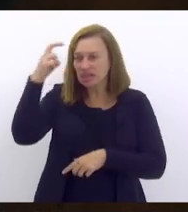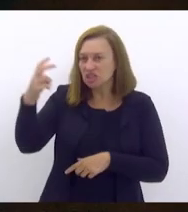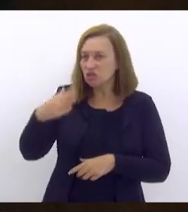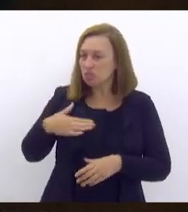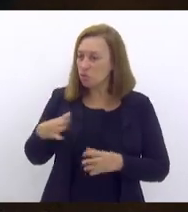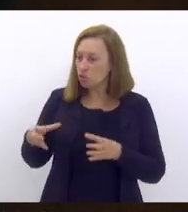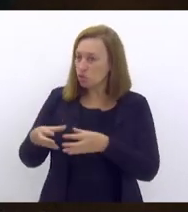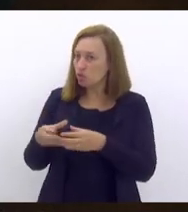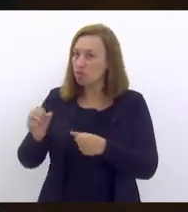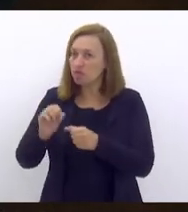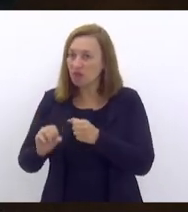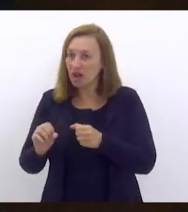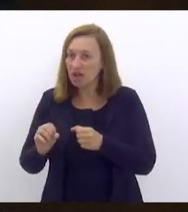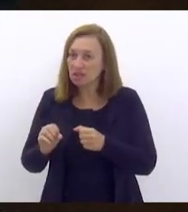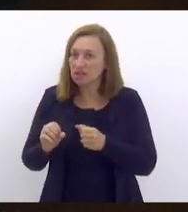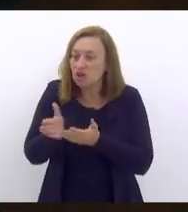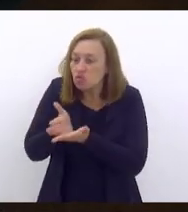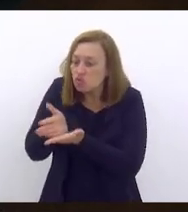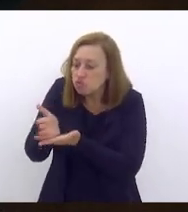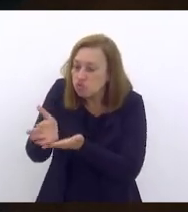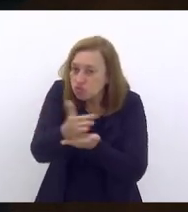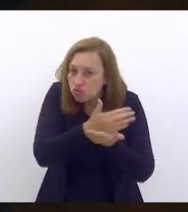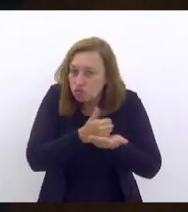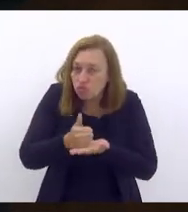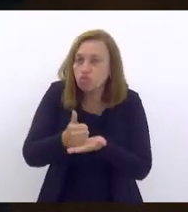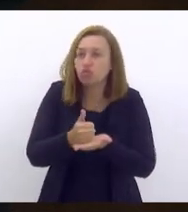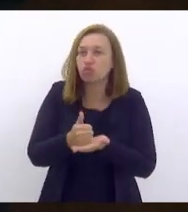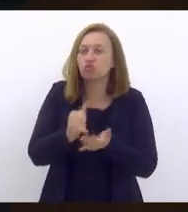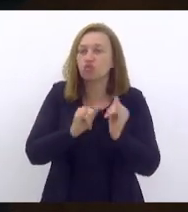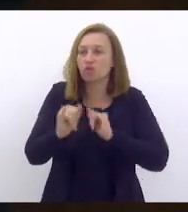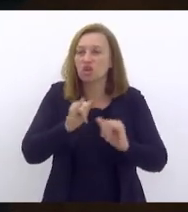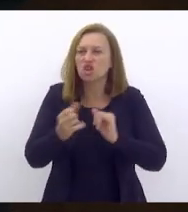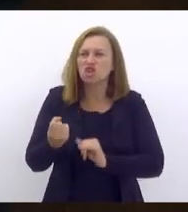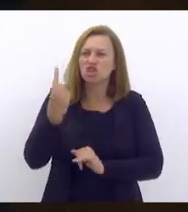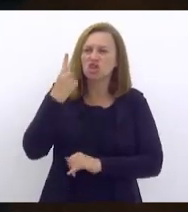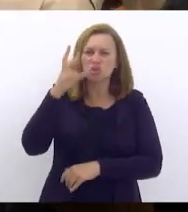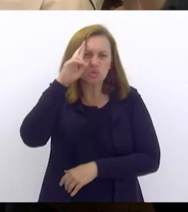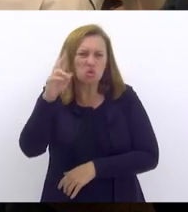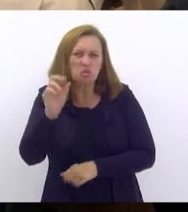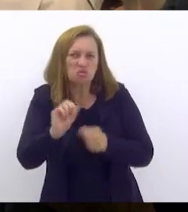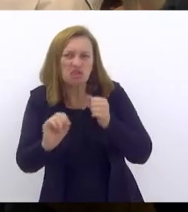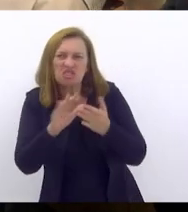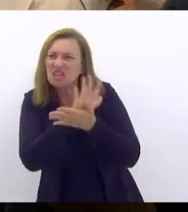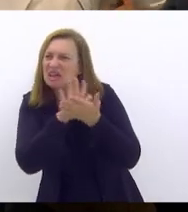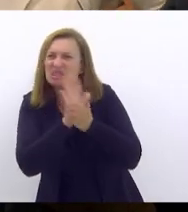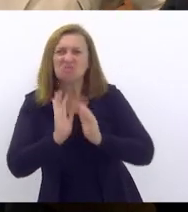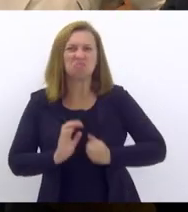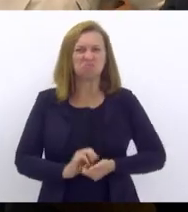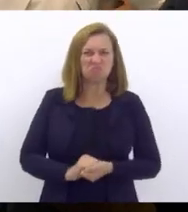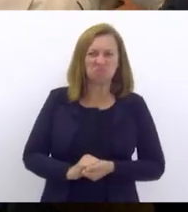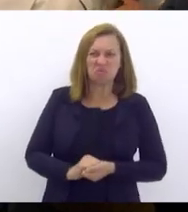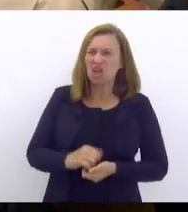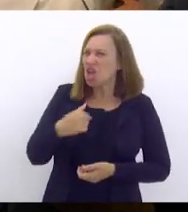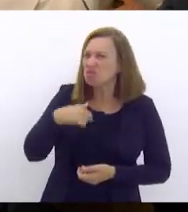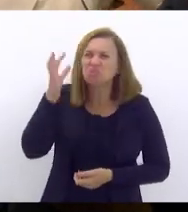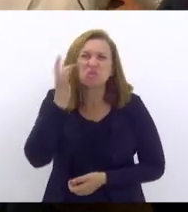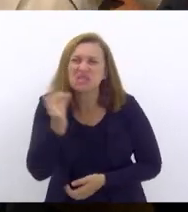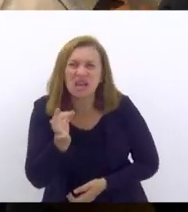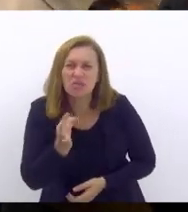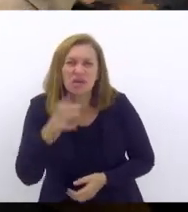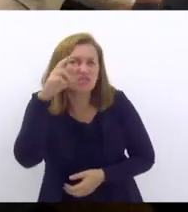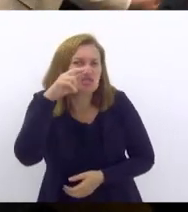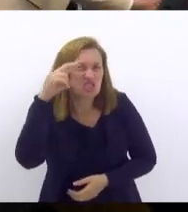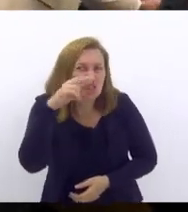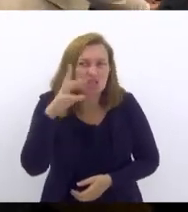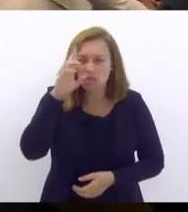faz, de levantar essas descentralizações que, muito me estranha, o senhor nunca ter feito. Eu não estou sabendo de nenhuma